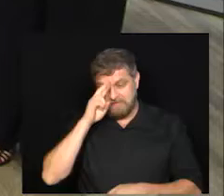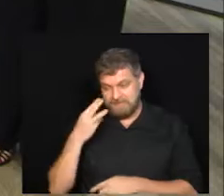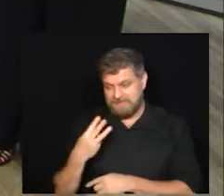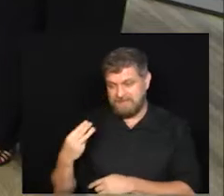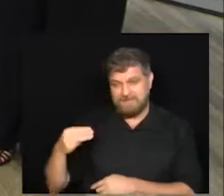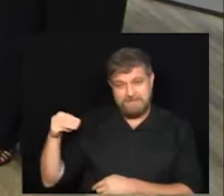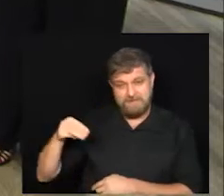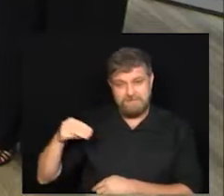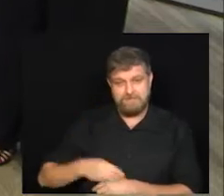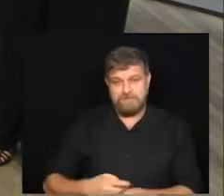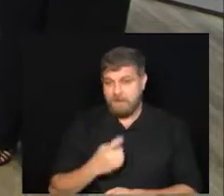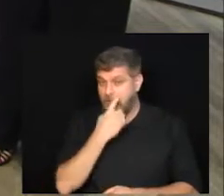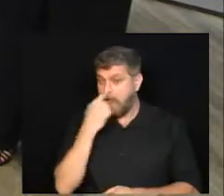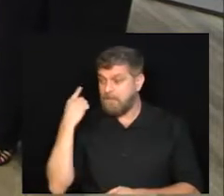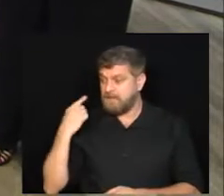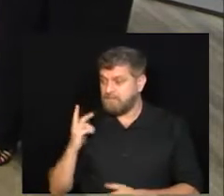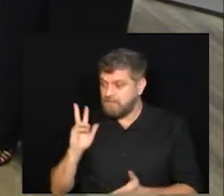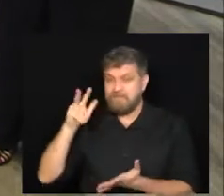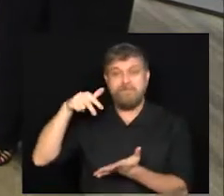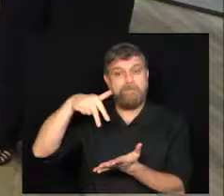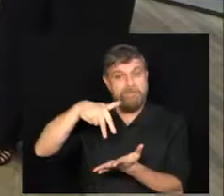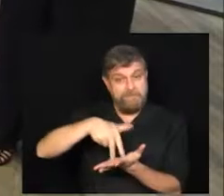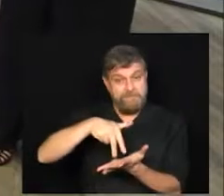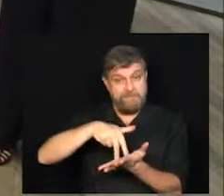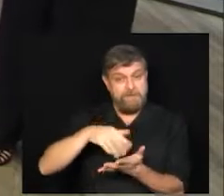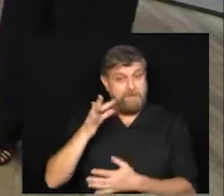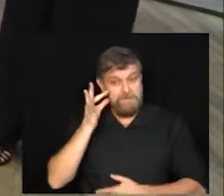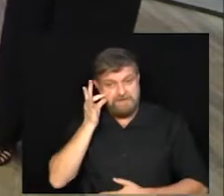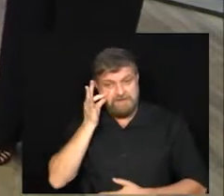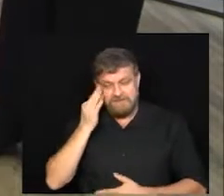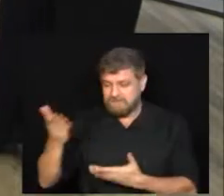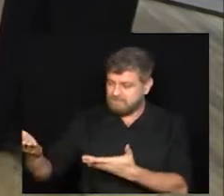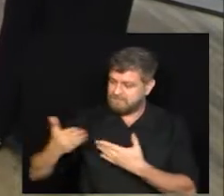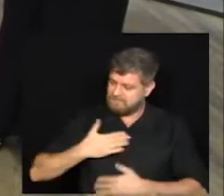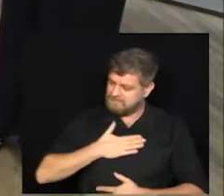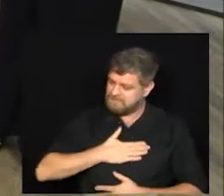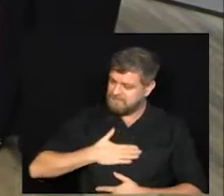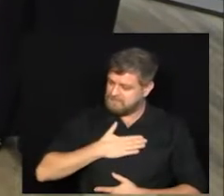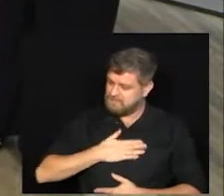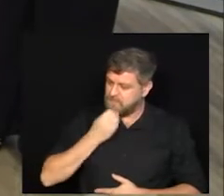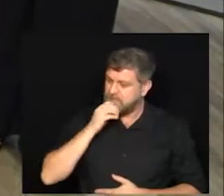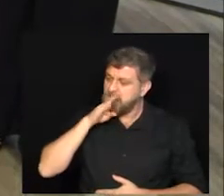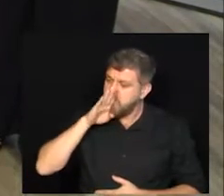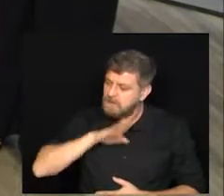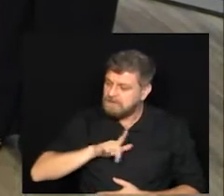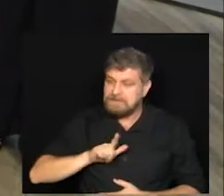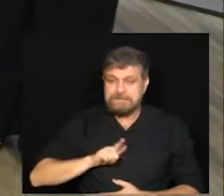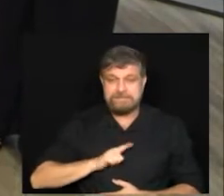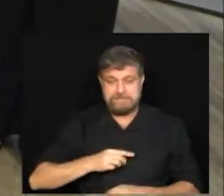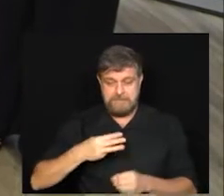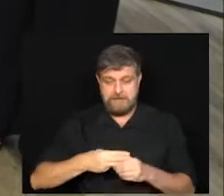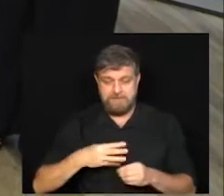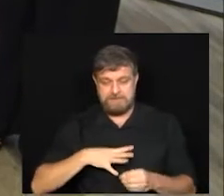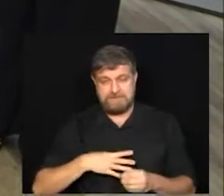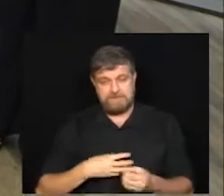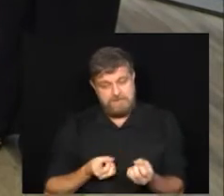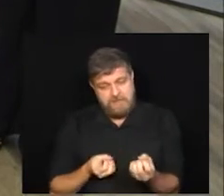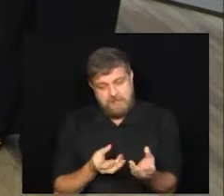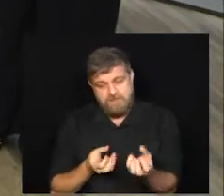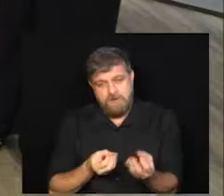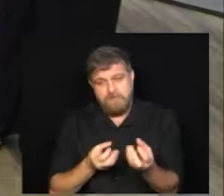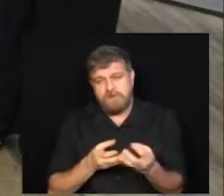12h33, a Mina Abreu já está aqui nos nossos estúdios. Seja bem-vinda, Mina. Boa tarde, com as notícias da metrópole de